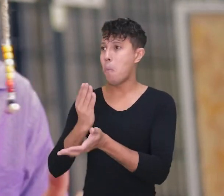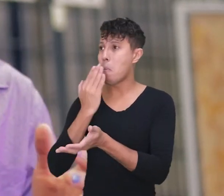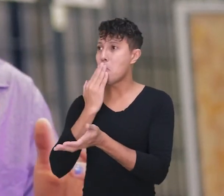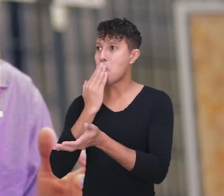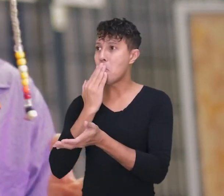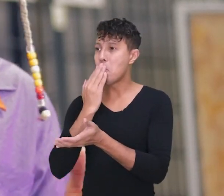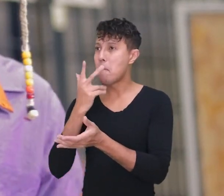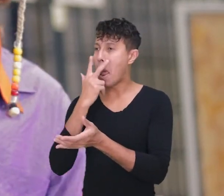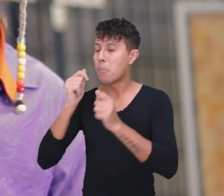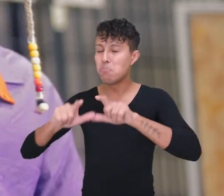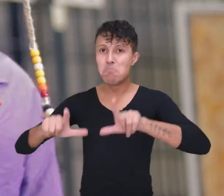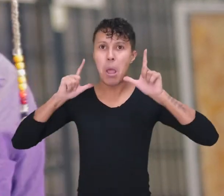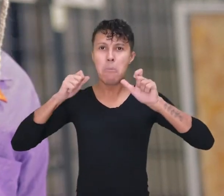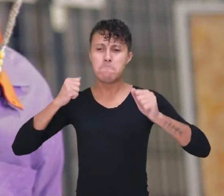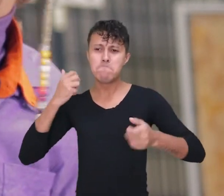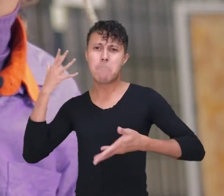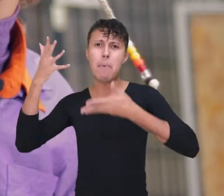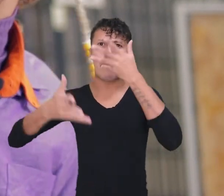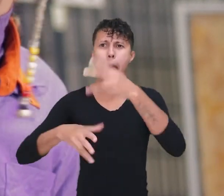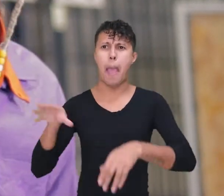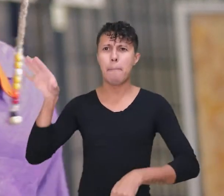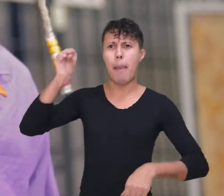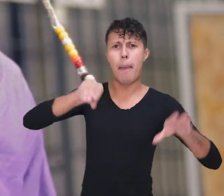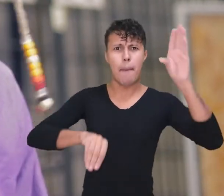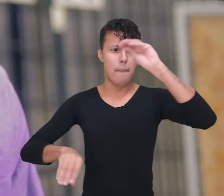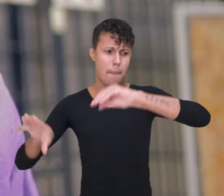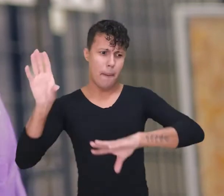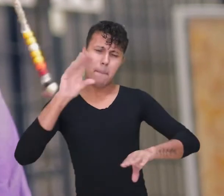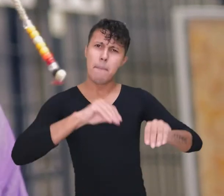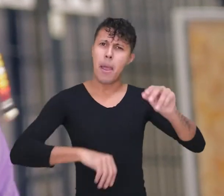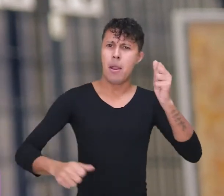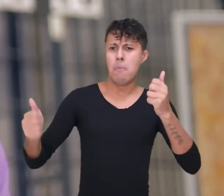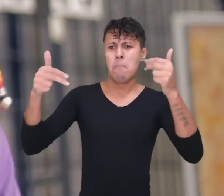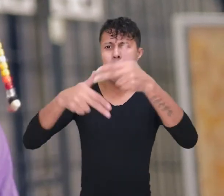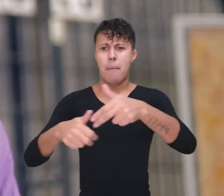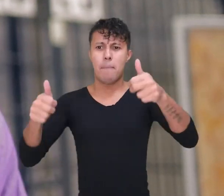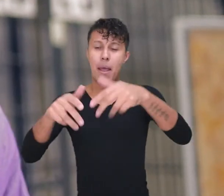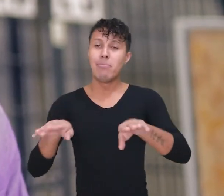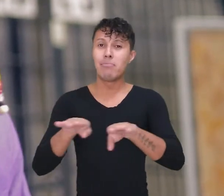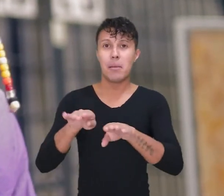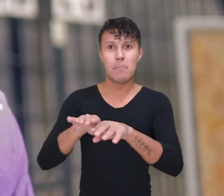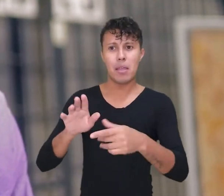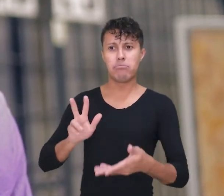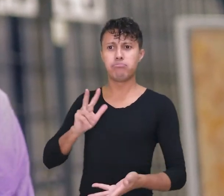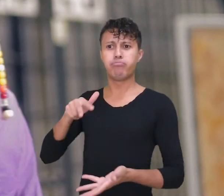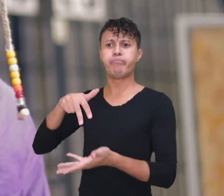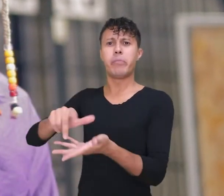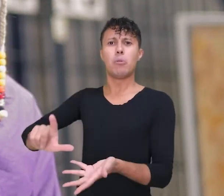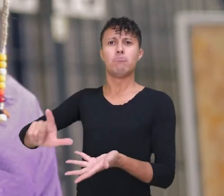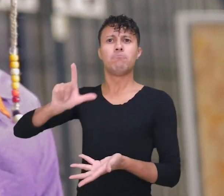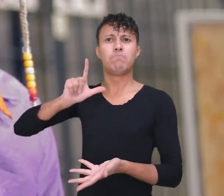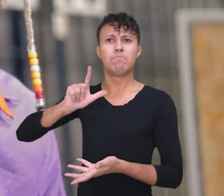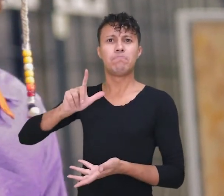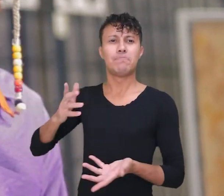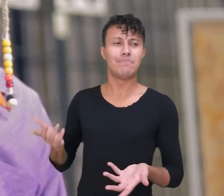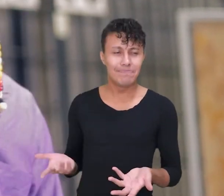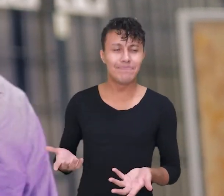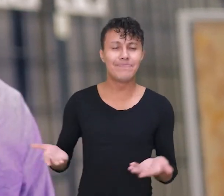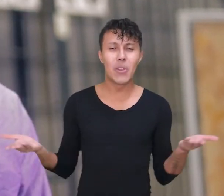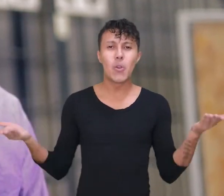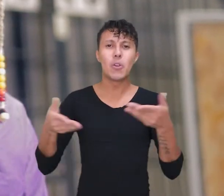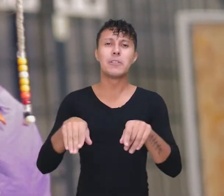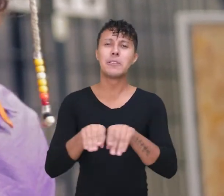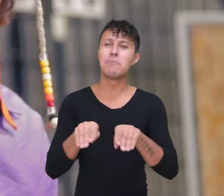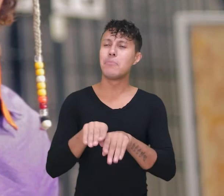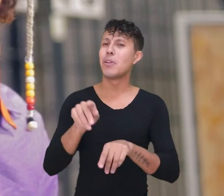voz, né? Ele estabelece, ele coloca ali, ó, estabelecendo a voz que ele tem. E